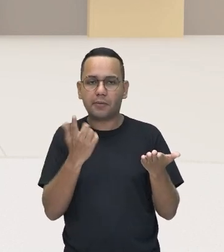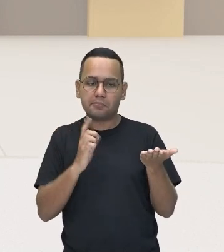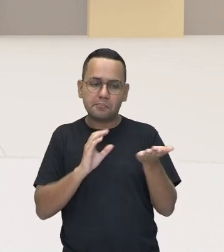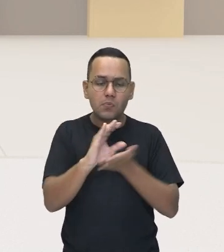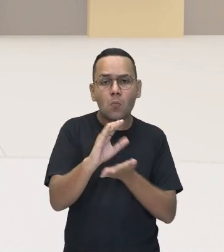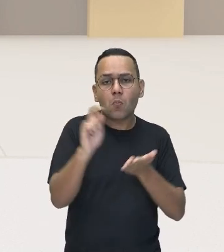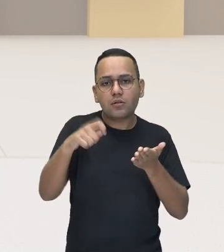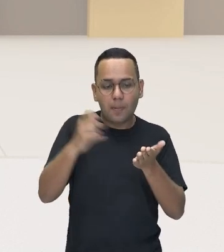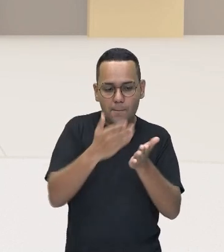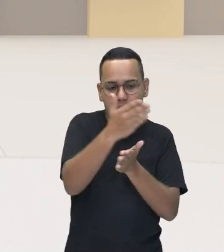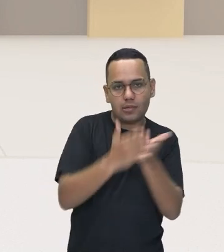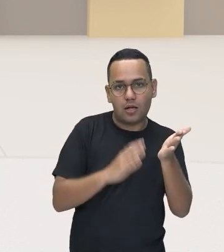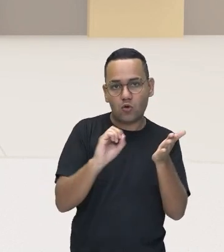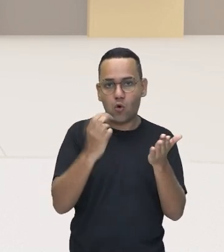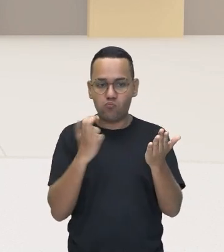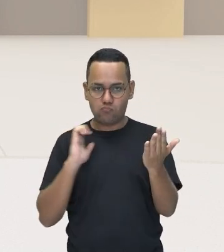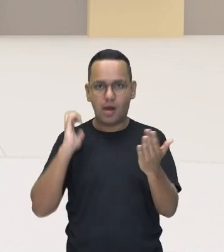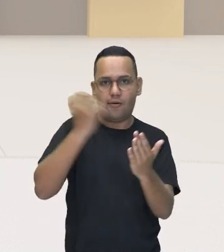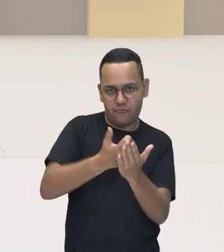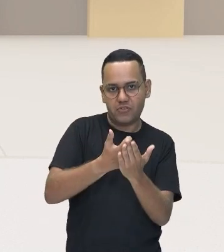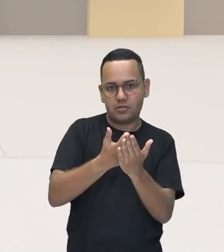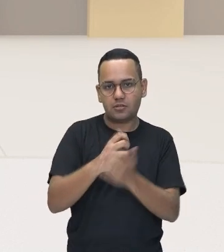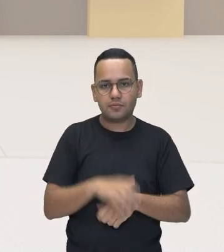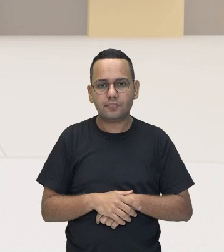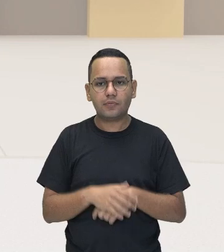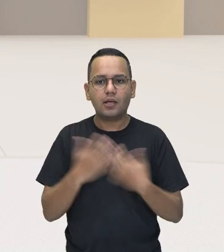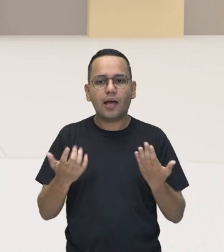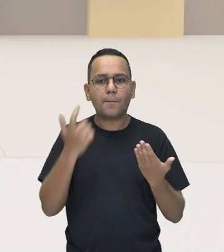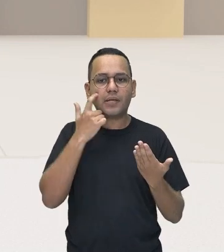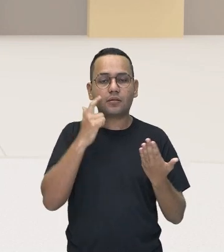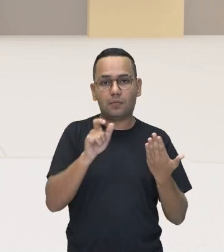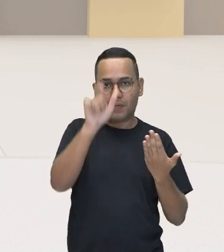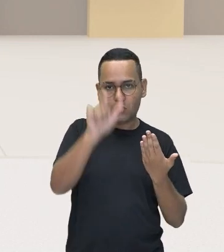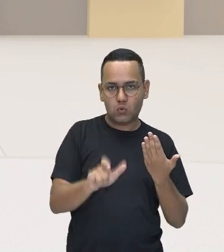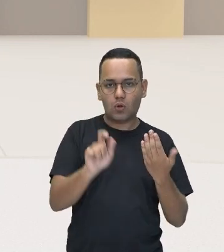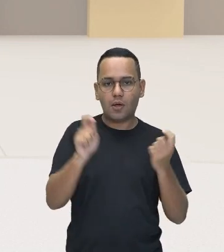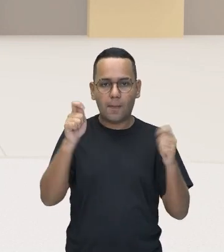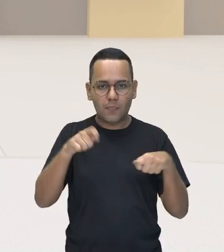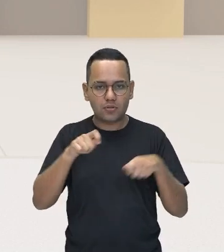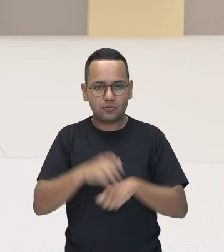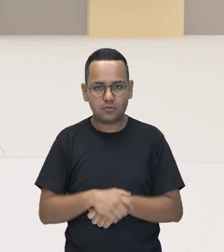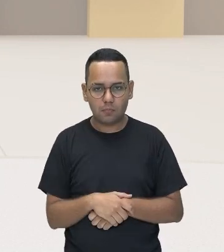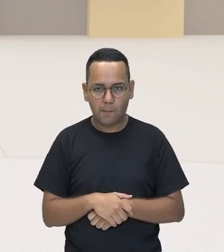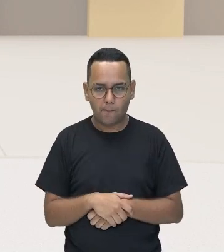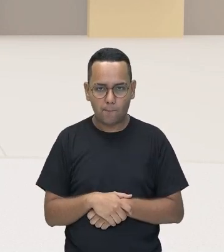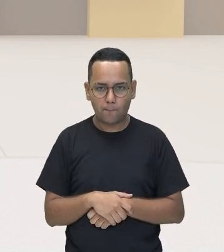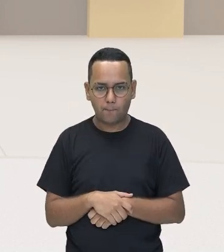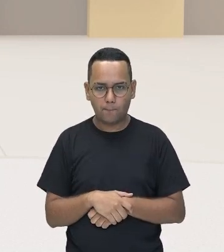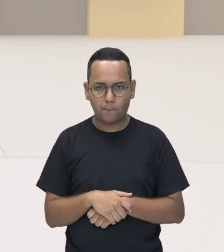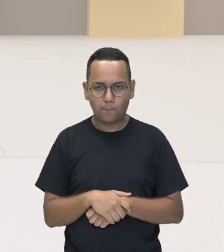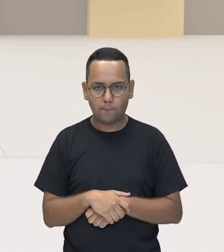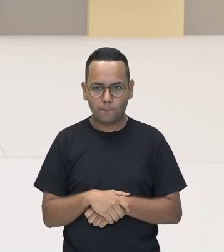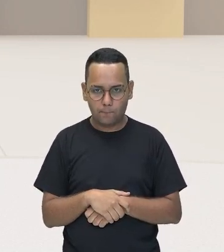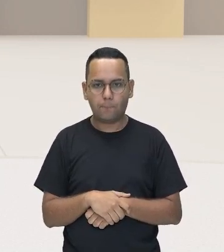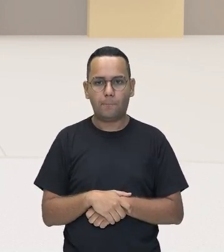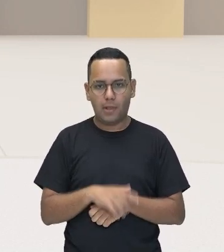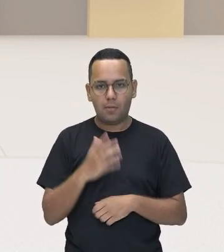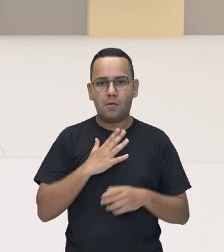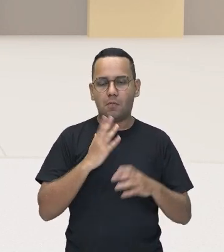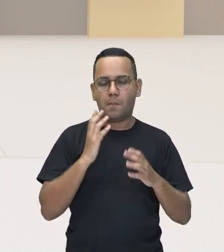o contratante se obriga a fazer os pagamentos mensais acrescidos de juros referentes ao valor pago pela